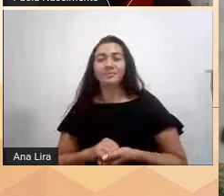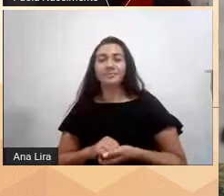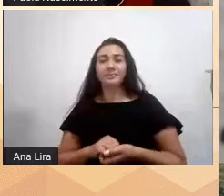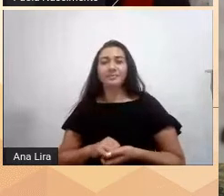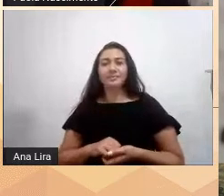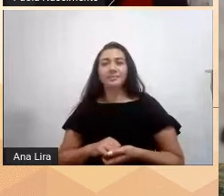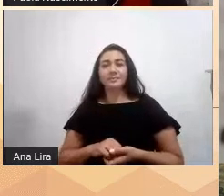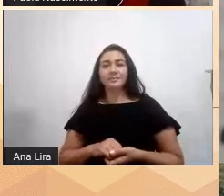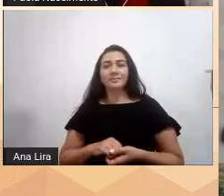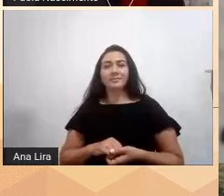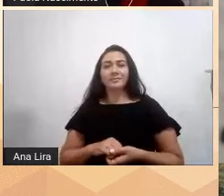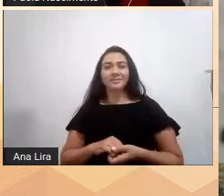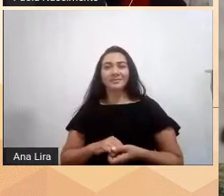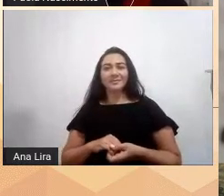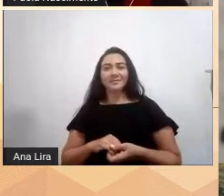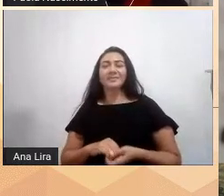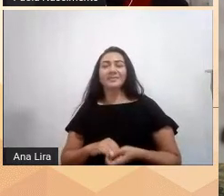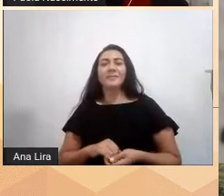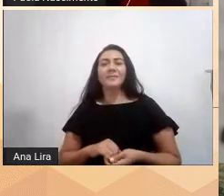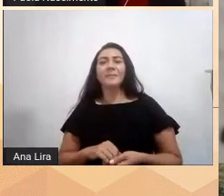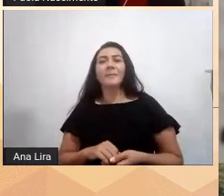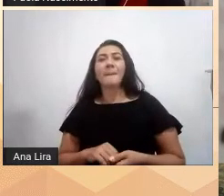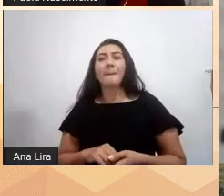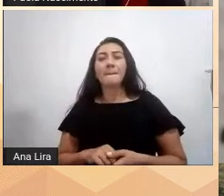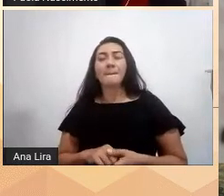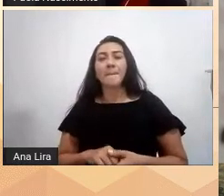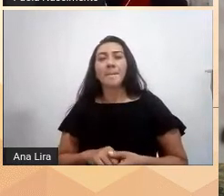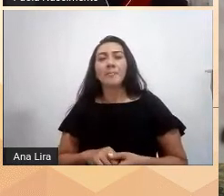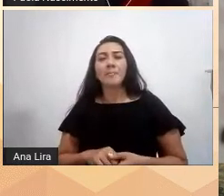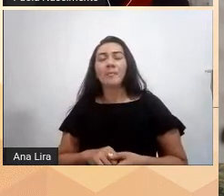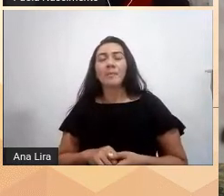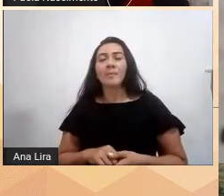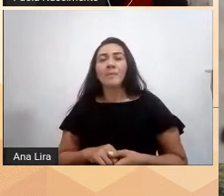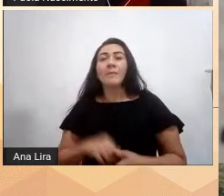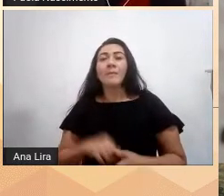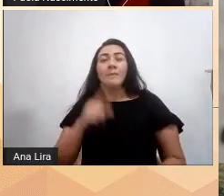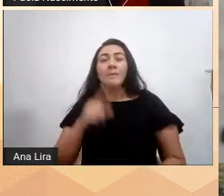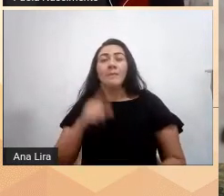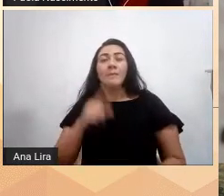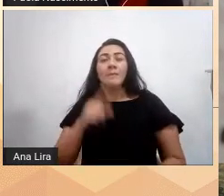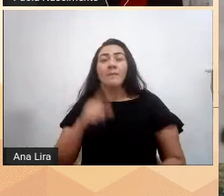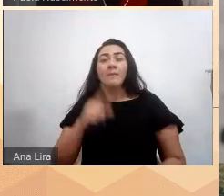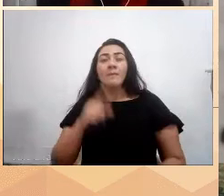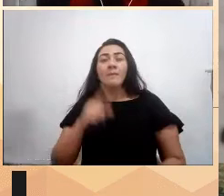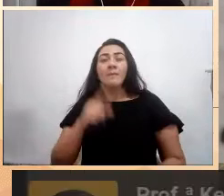perfeito. Então, para você que está aí me acompanhando, né, eu digo